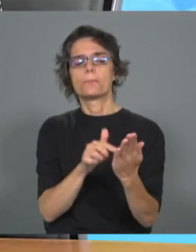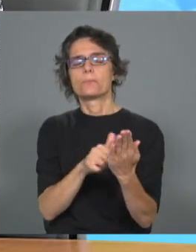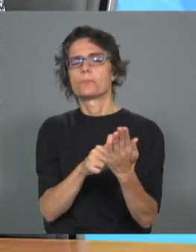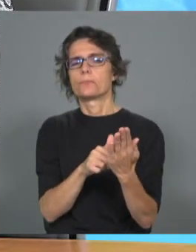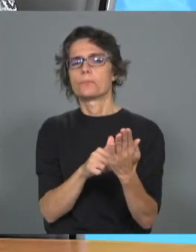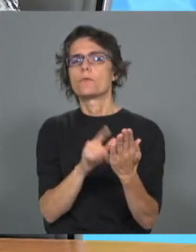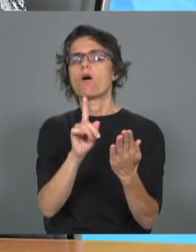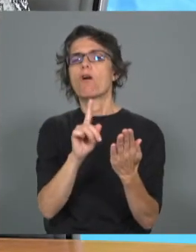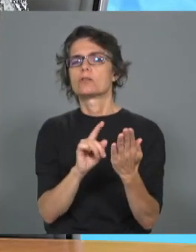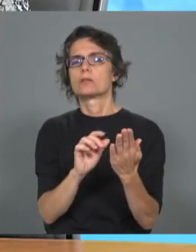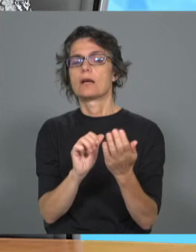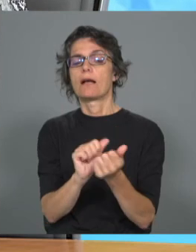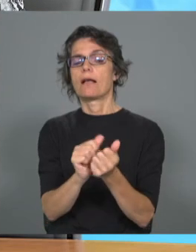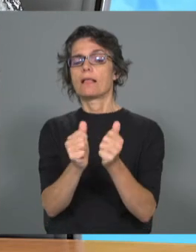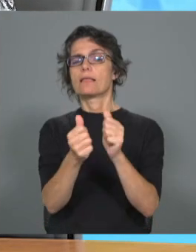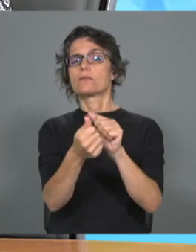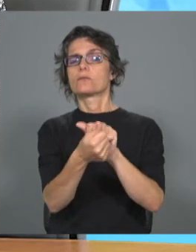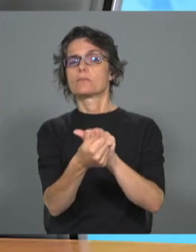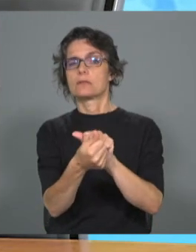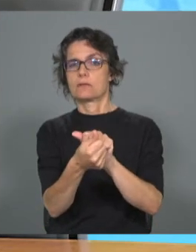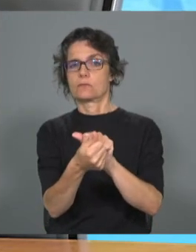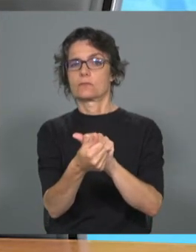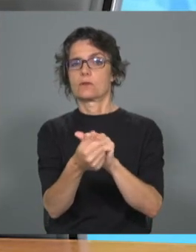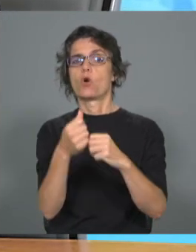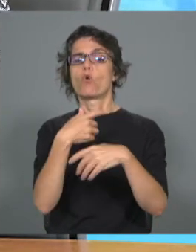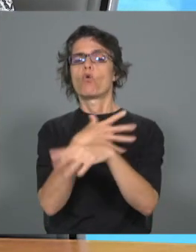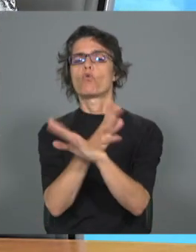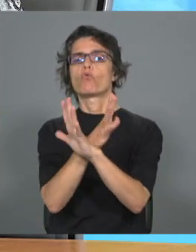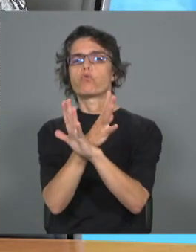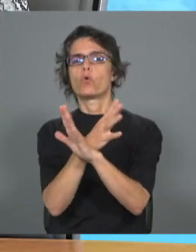o da transformação, o fogo com esta capacidade de transformação.